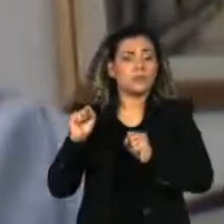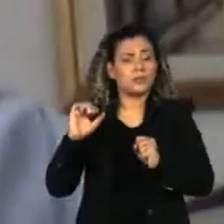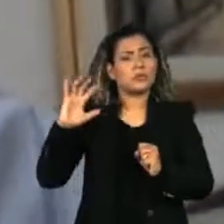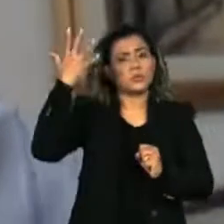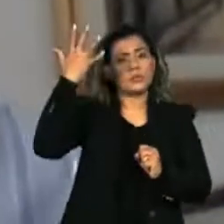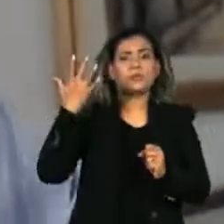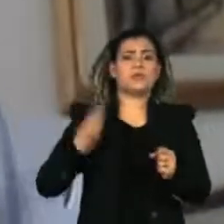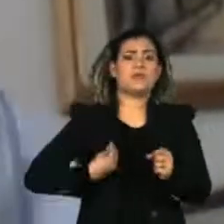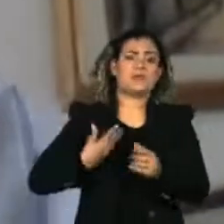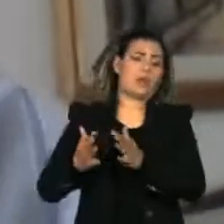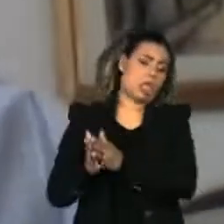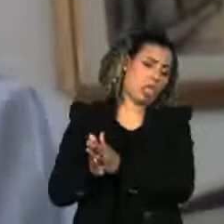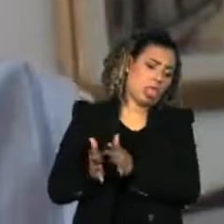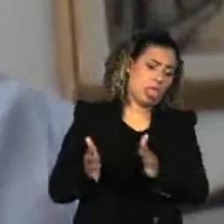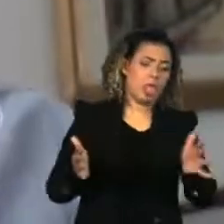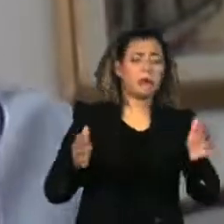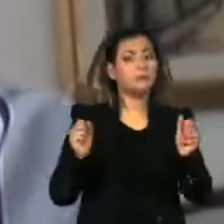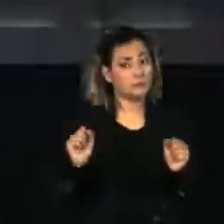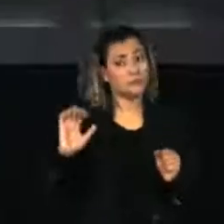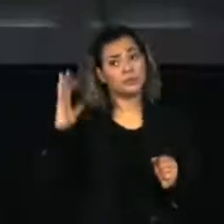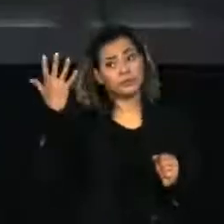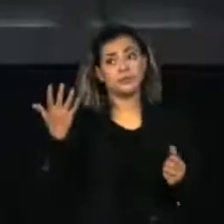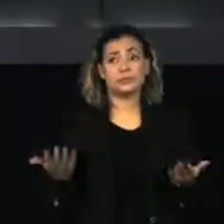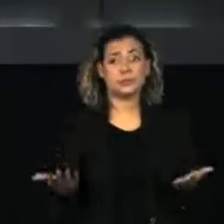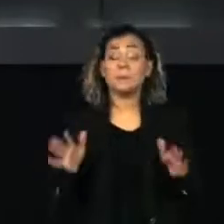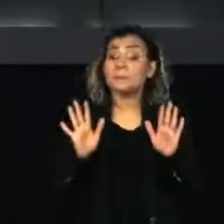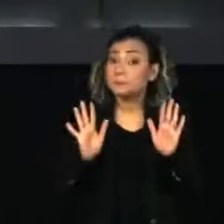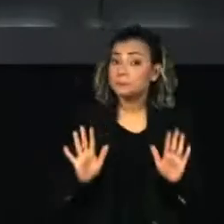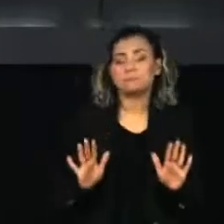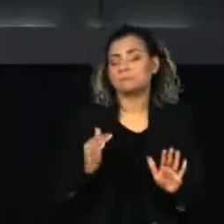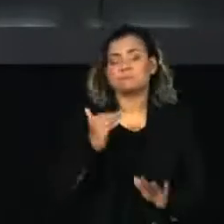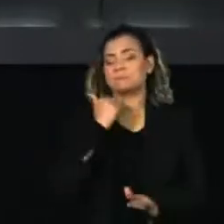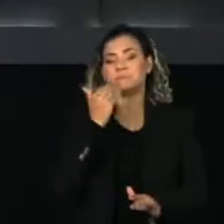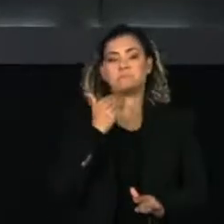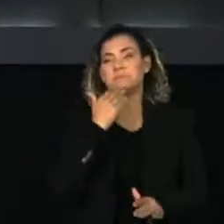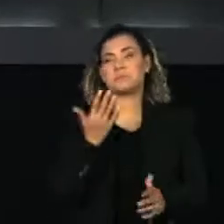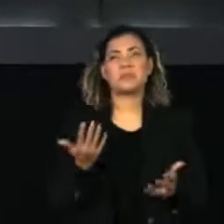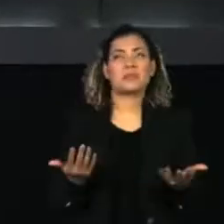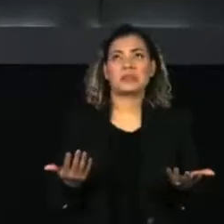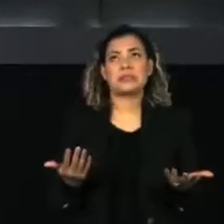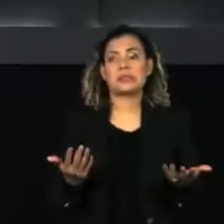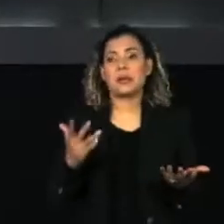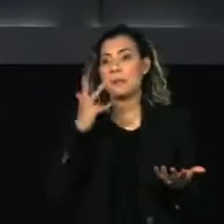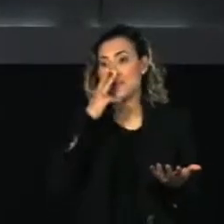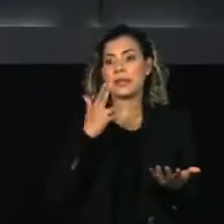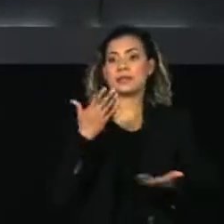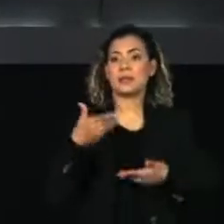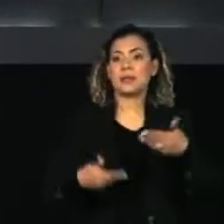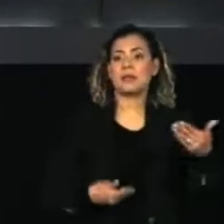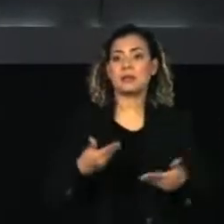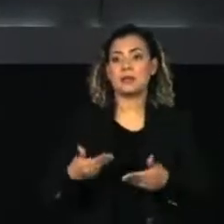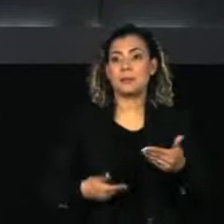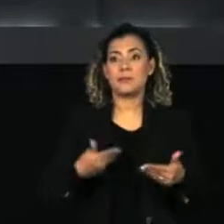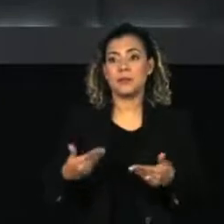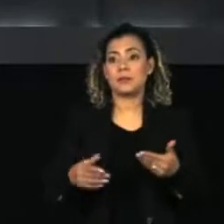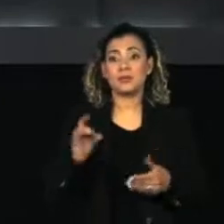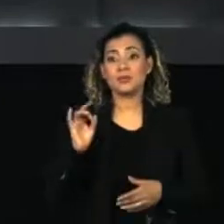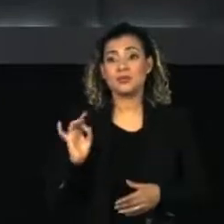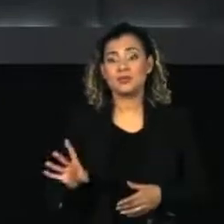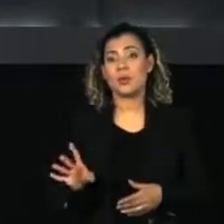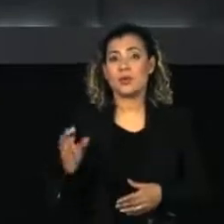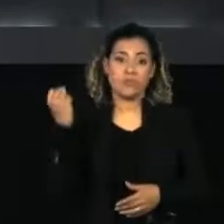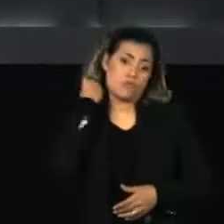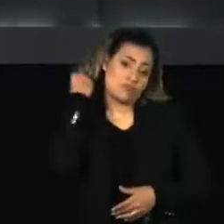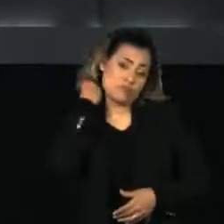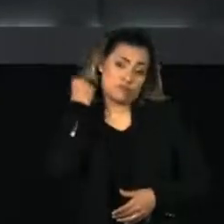ao longo da vida da pessoa. Mas não adianta focar todo o tratamento só no